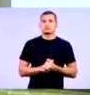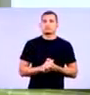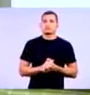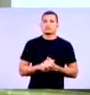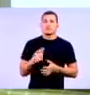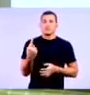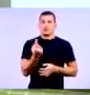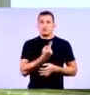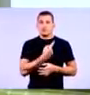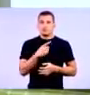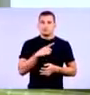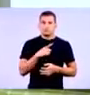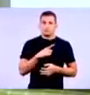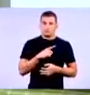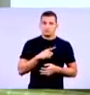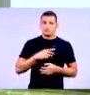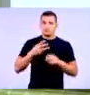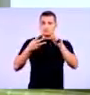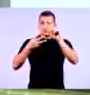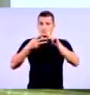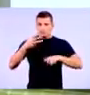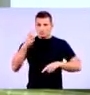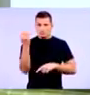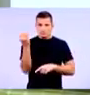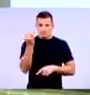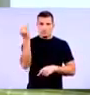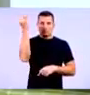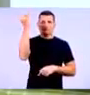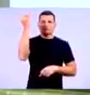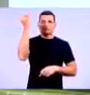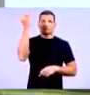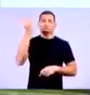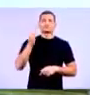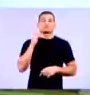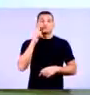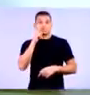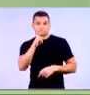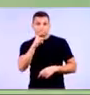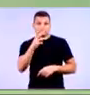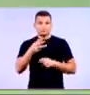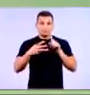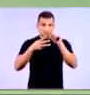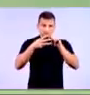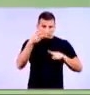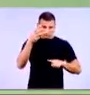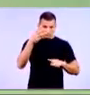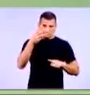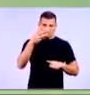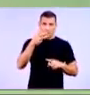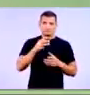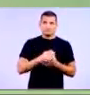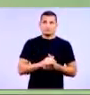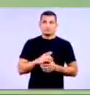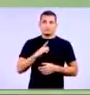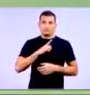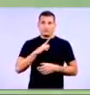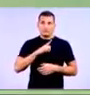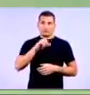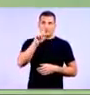nós temos basicamente 3 princípios que norteiam os nossos estudos. Vejamos. Nós temos a